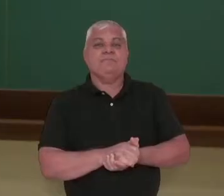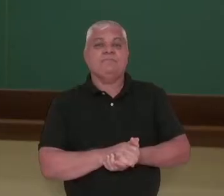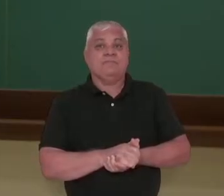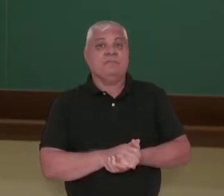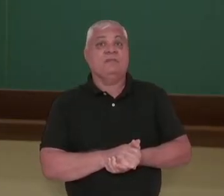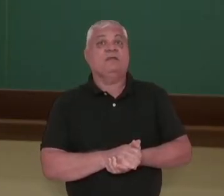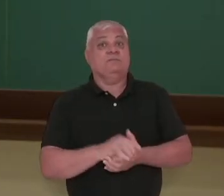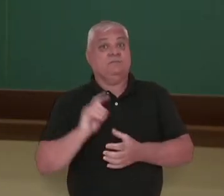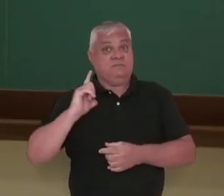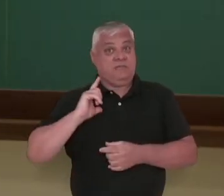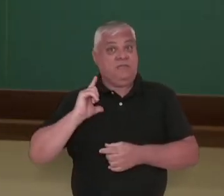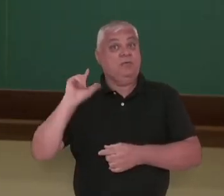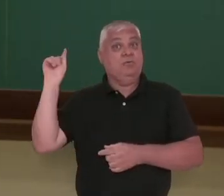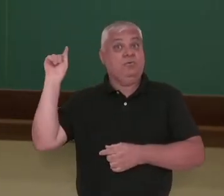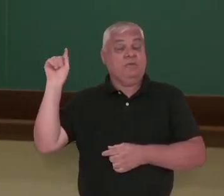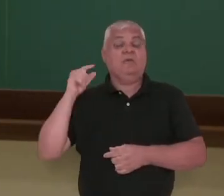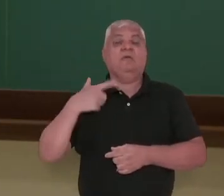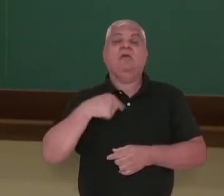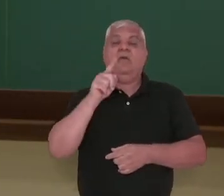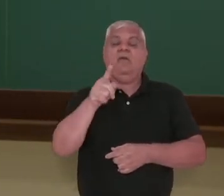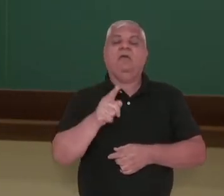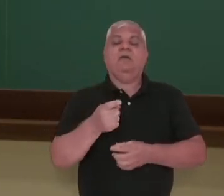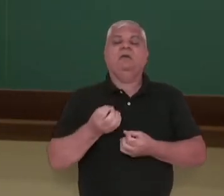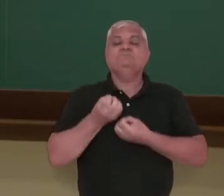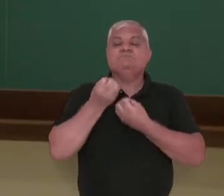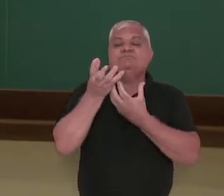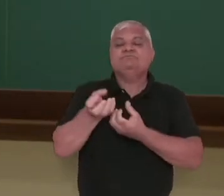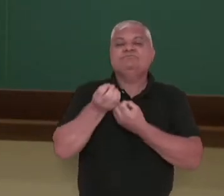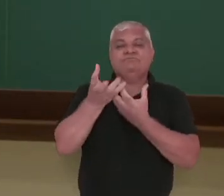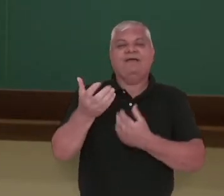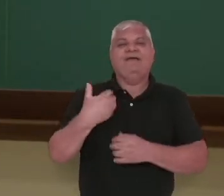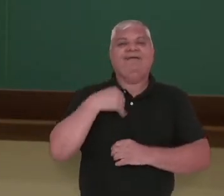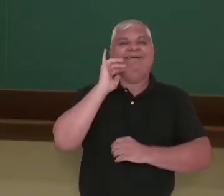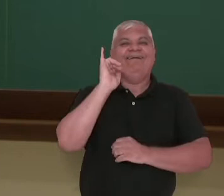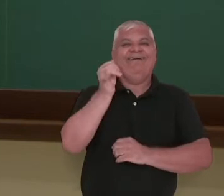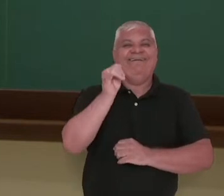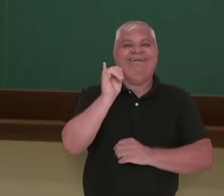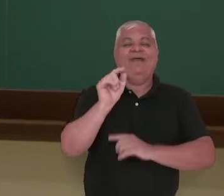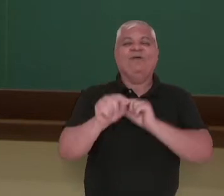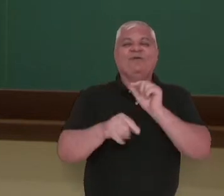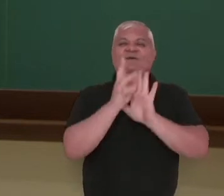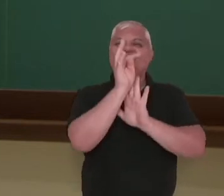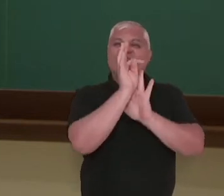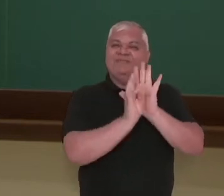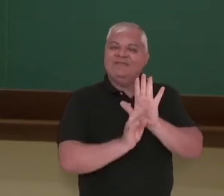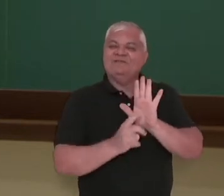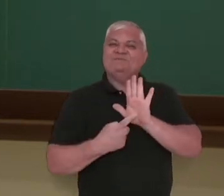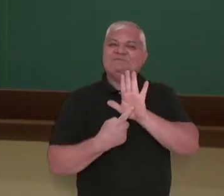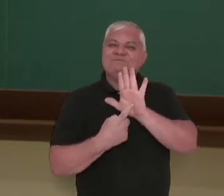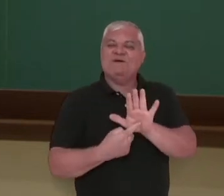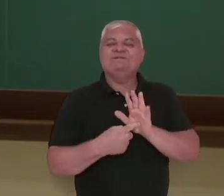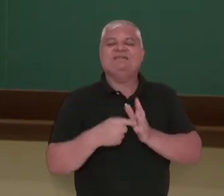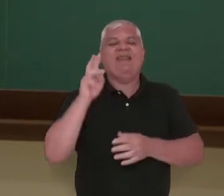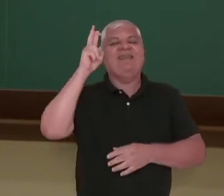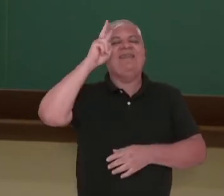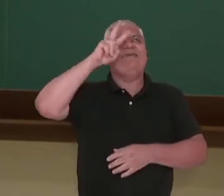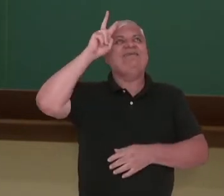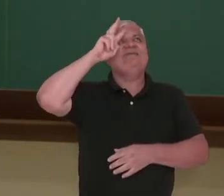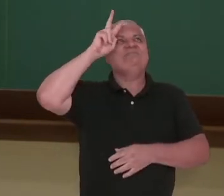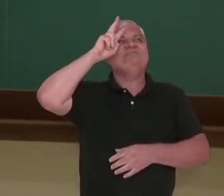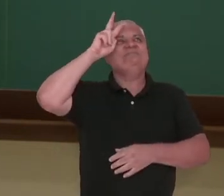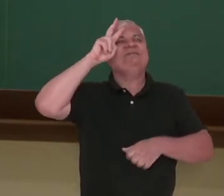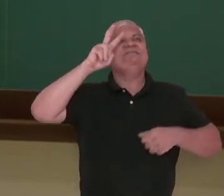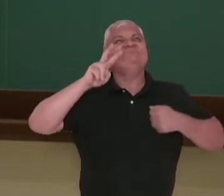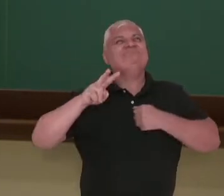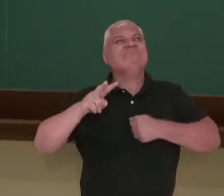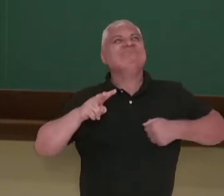tem aqui, a presença de um depoimento. Ele é ali um texto que mostra as memórias da infância do